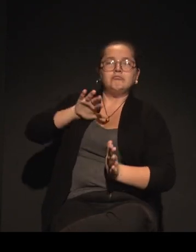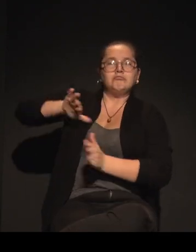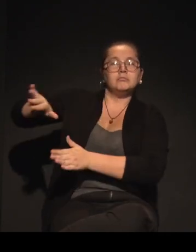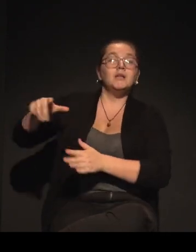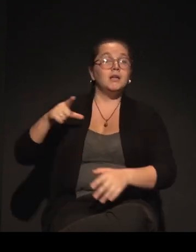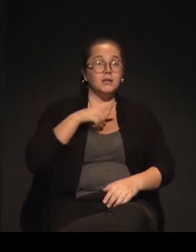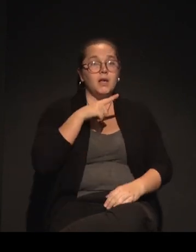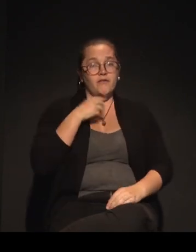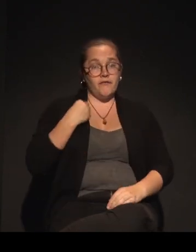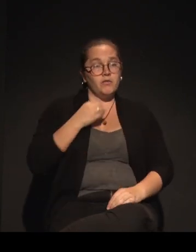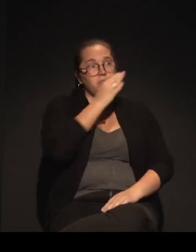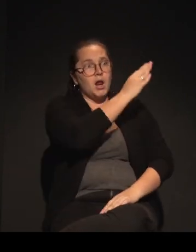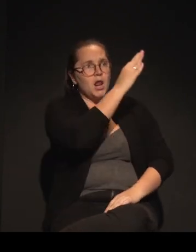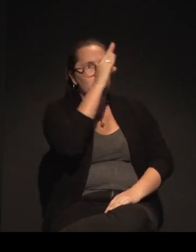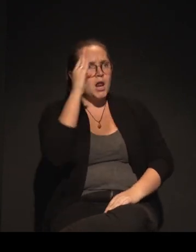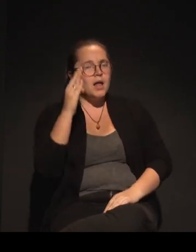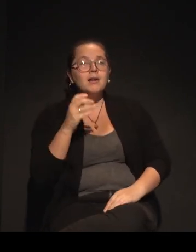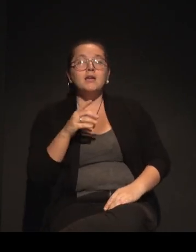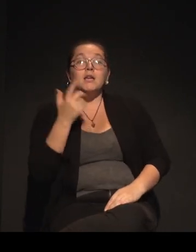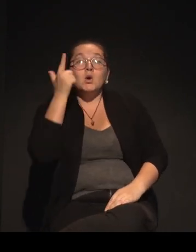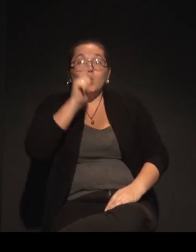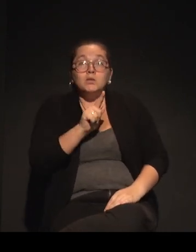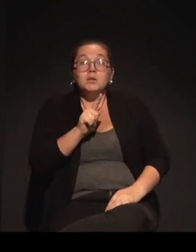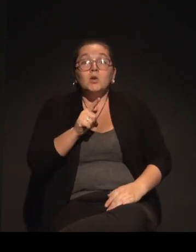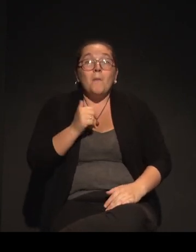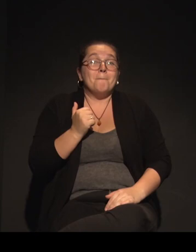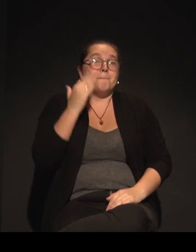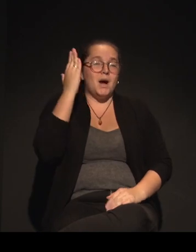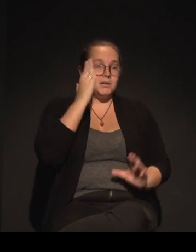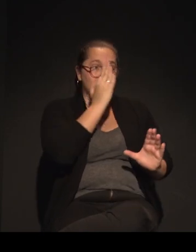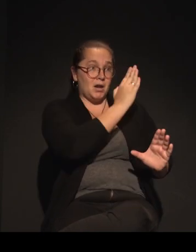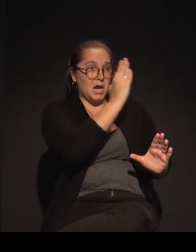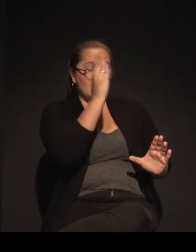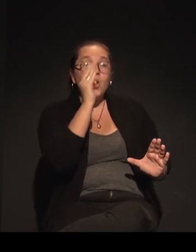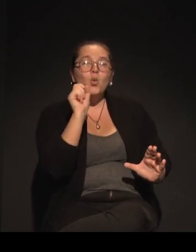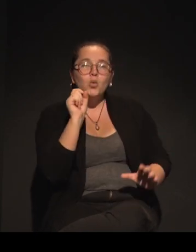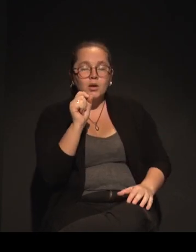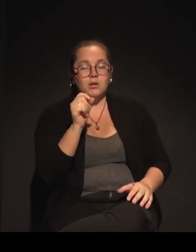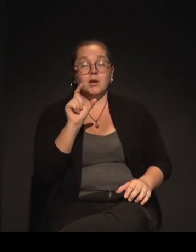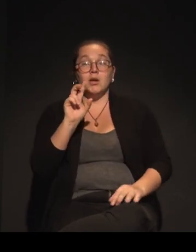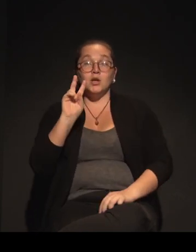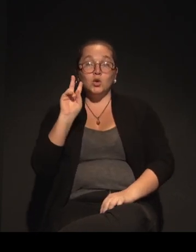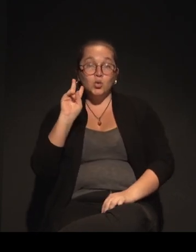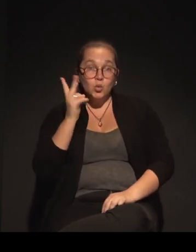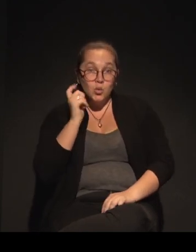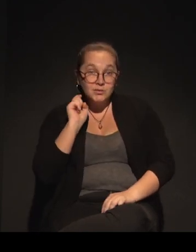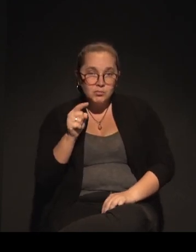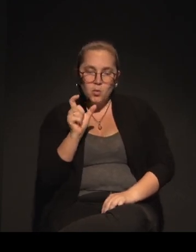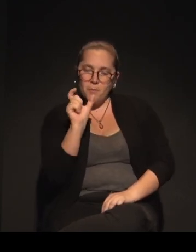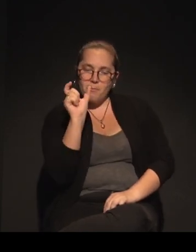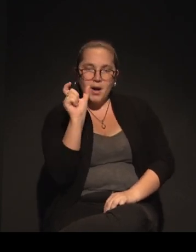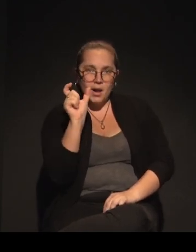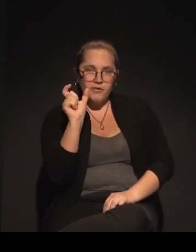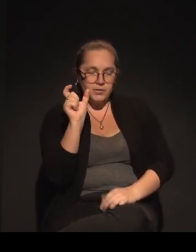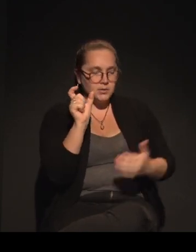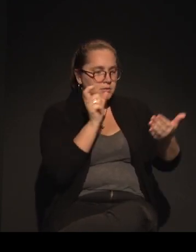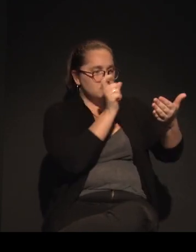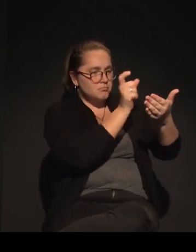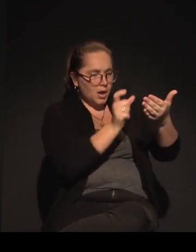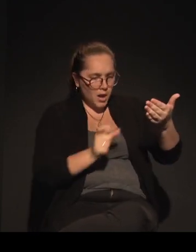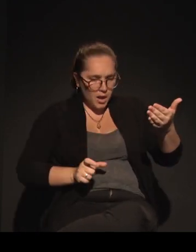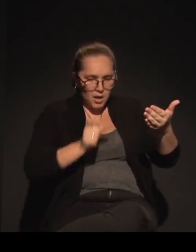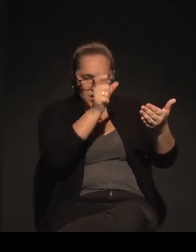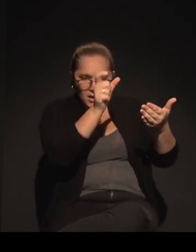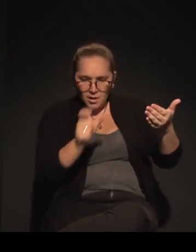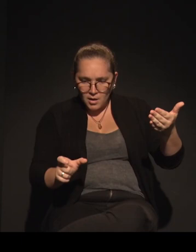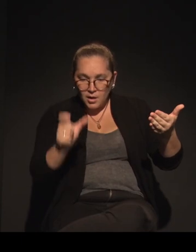e conseguimos catalogar mais de duas duas mil palavras e essas duas mil palavras a gente fez uma por